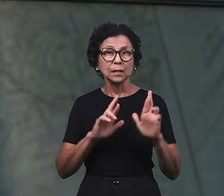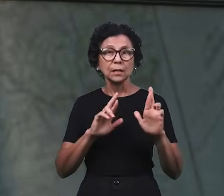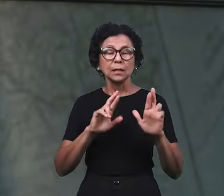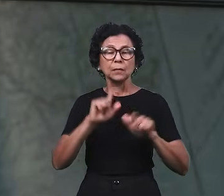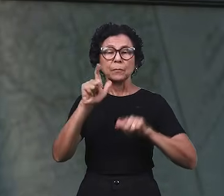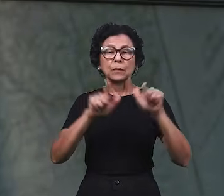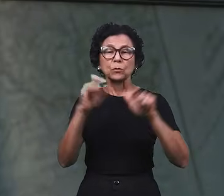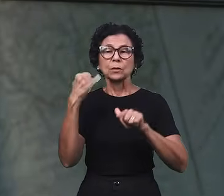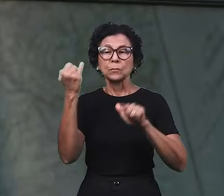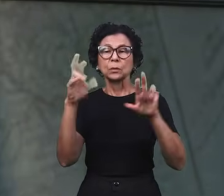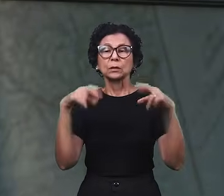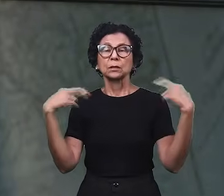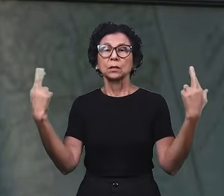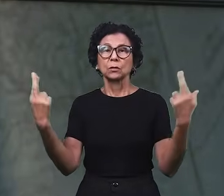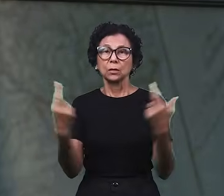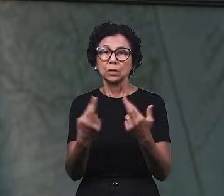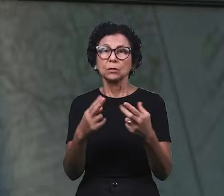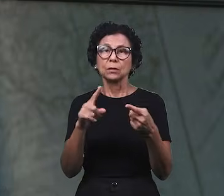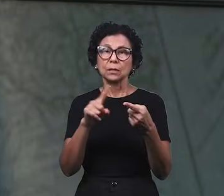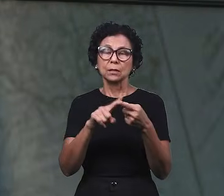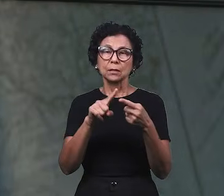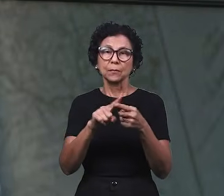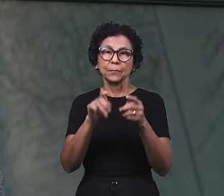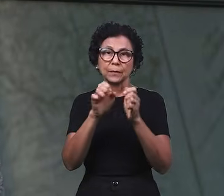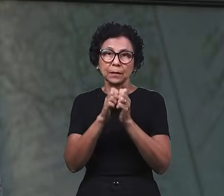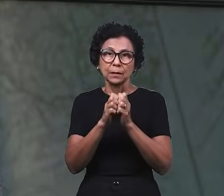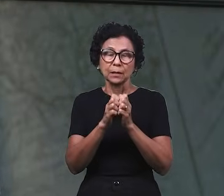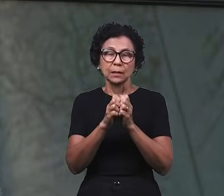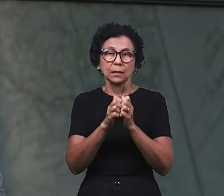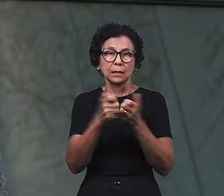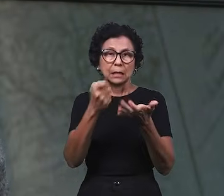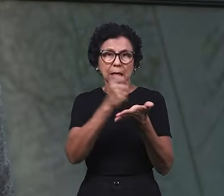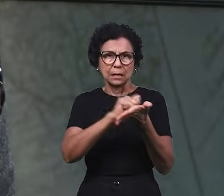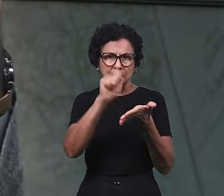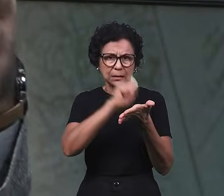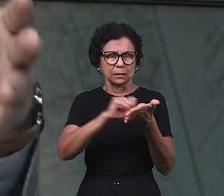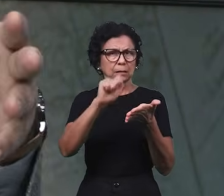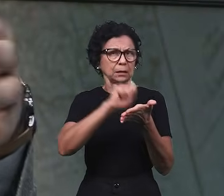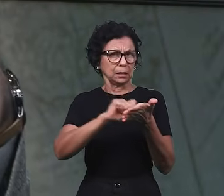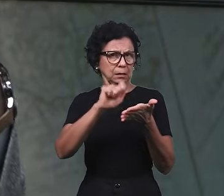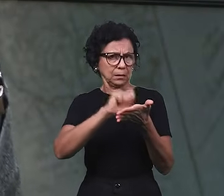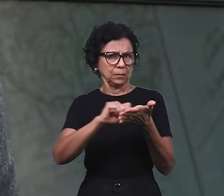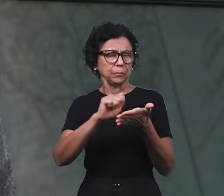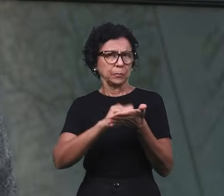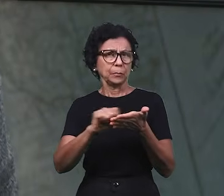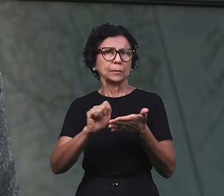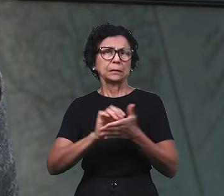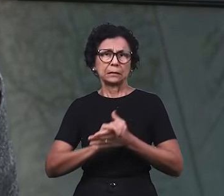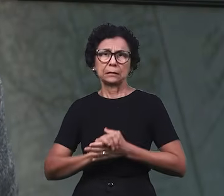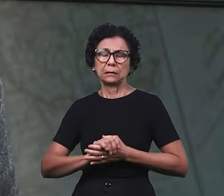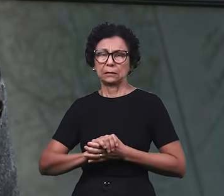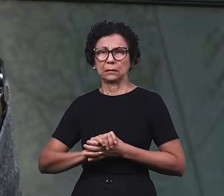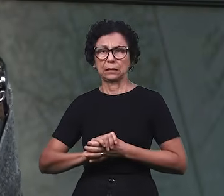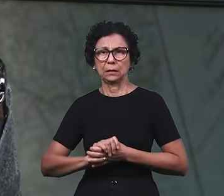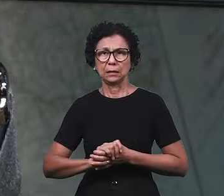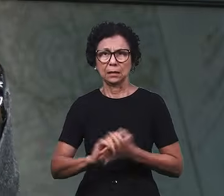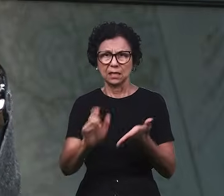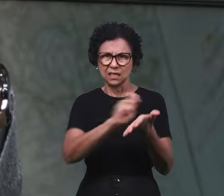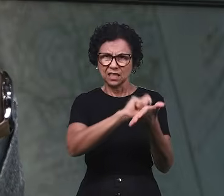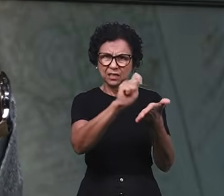saber. Então, ele reuniu pessoas importantes, escribas, né, que eram copistas, né? Resultado daqueles